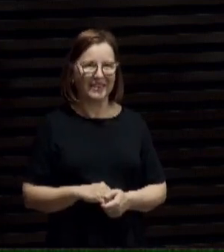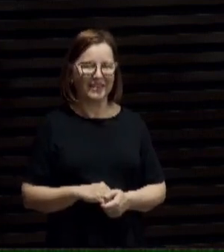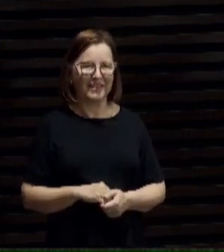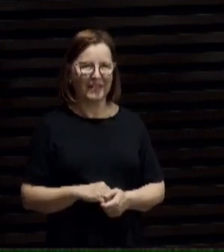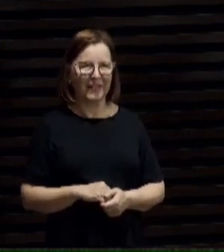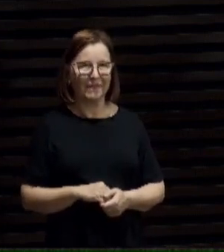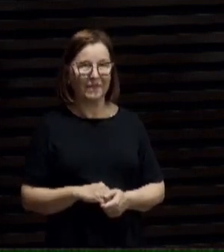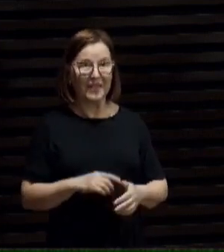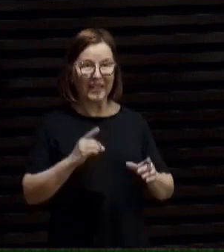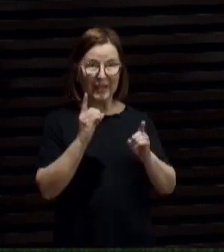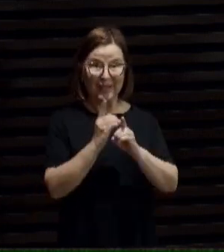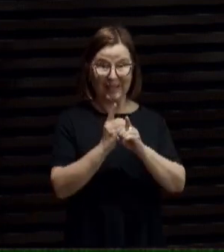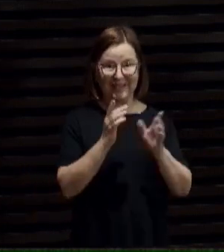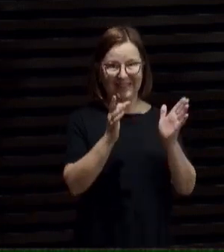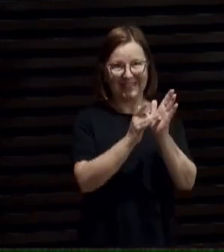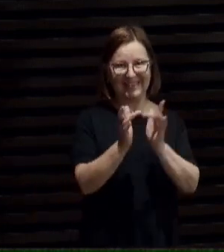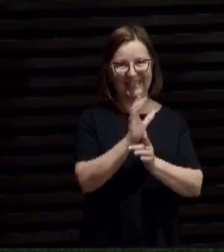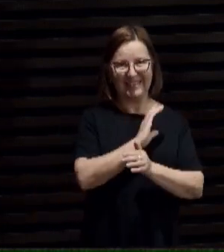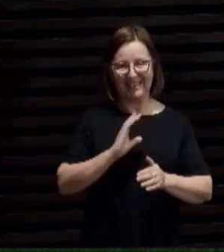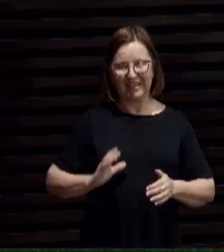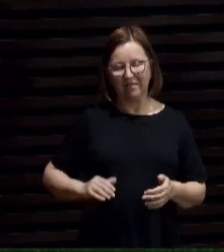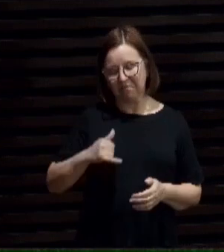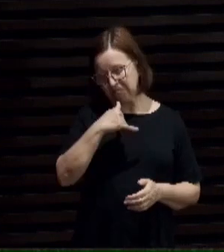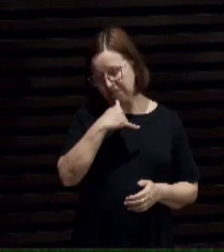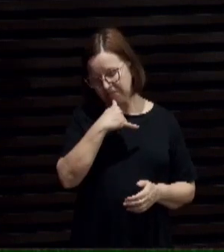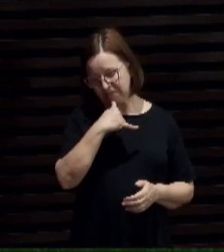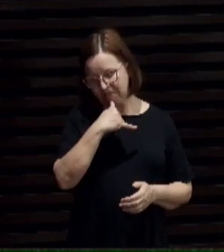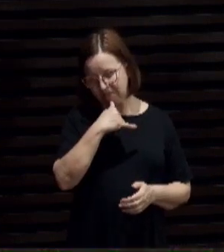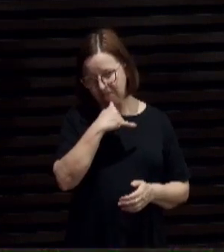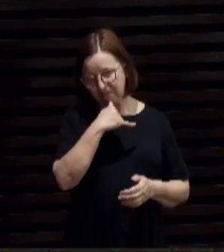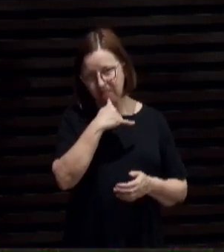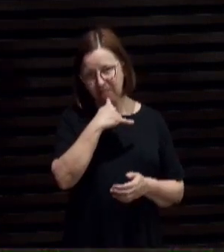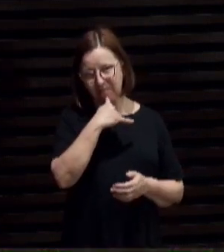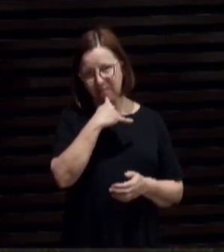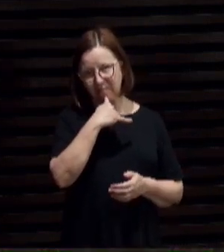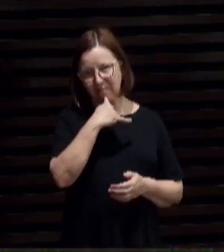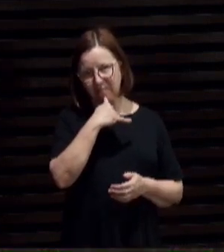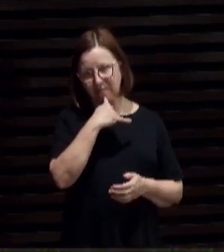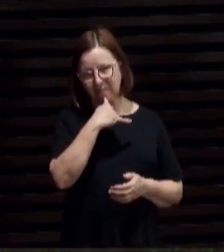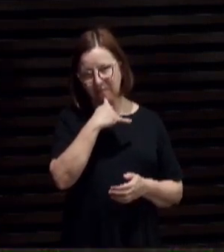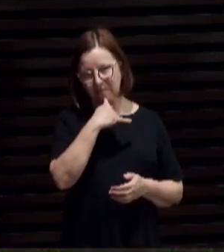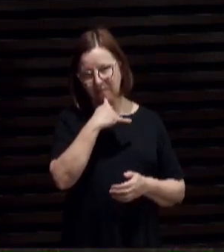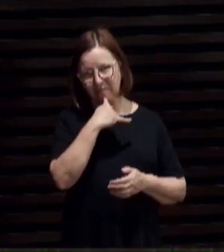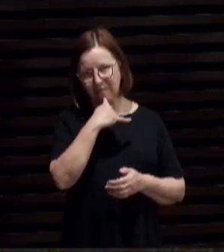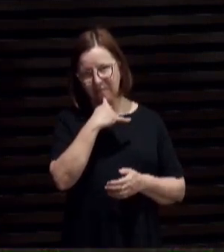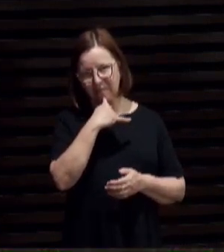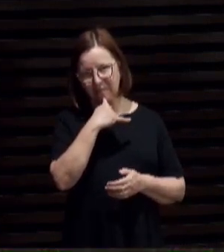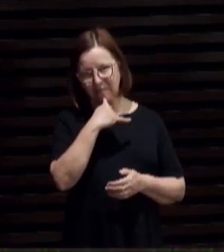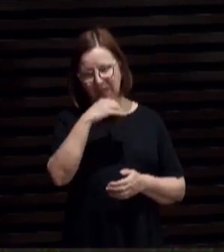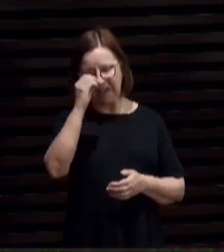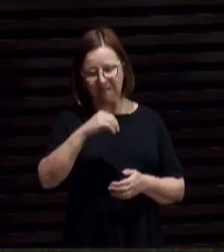Os discípulos de Jesus Cristo, decepcionados com a impotência do reino de Deus